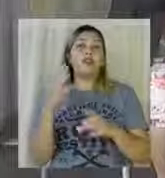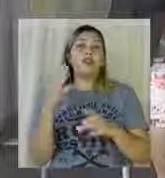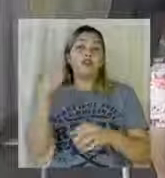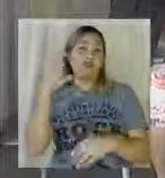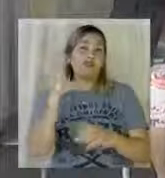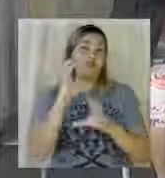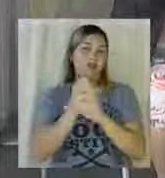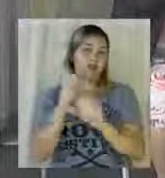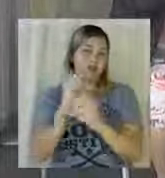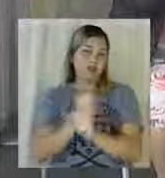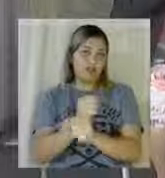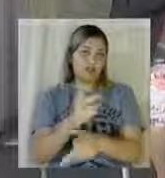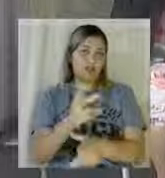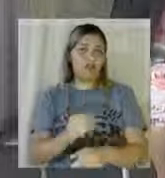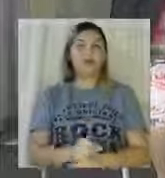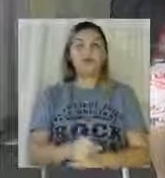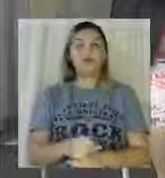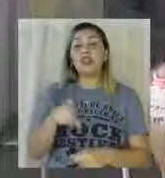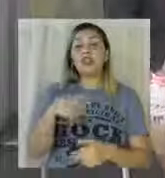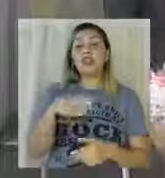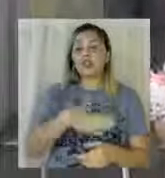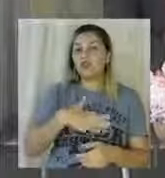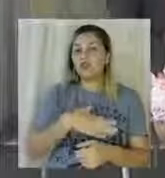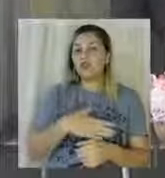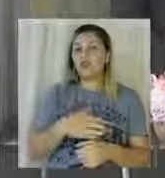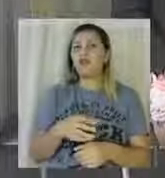mercado de trabalho, como fica?